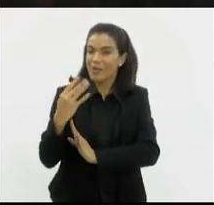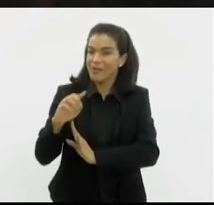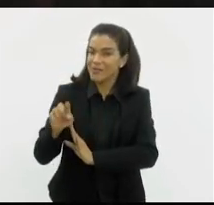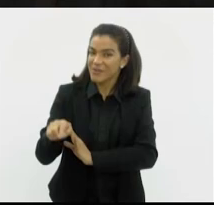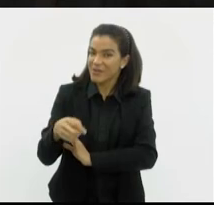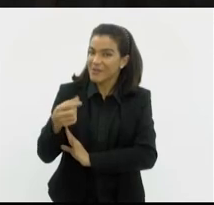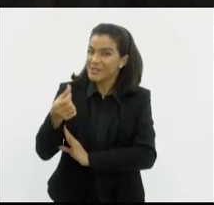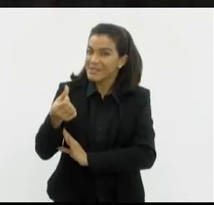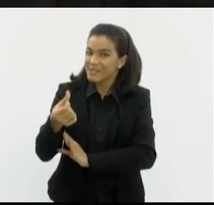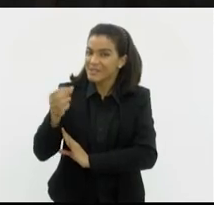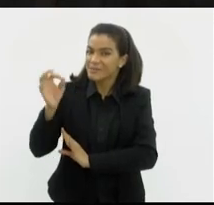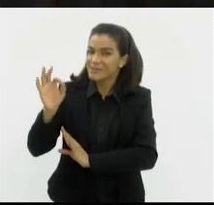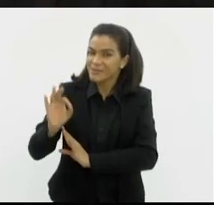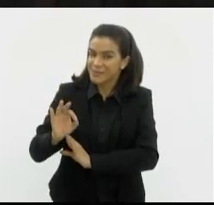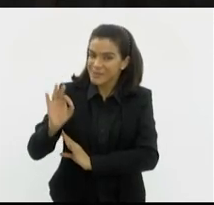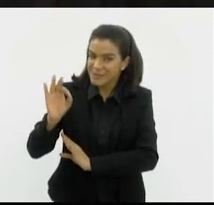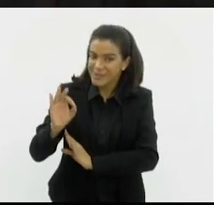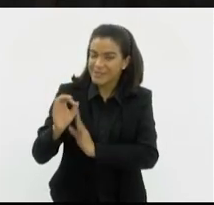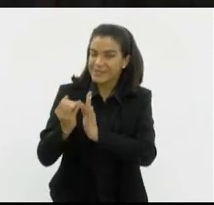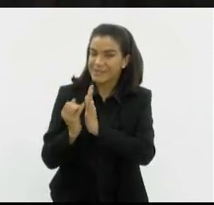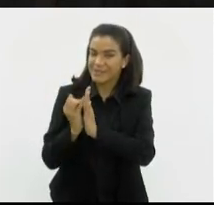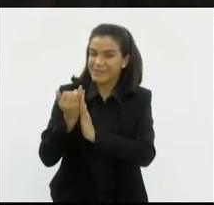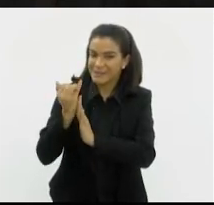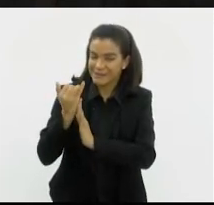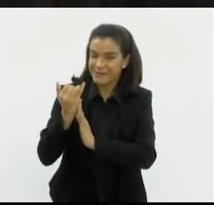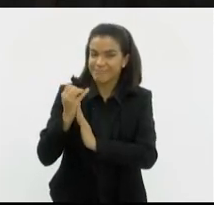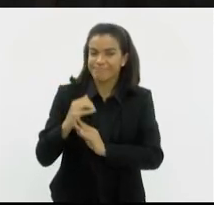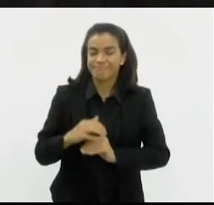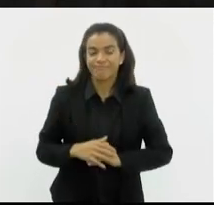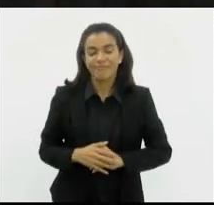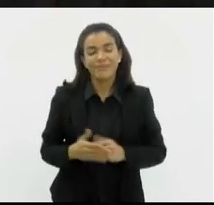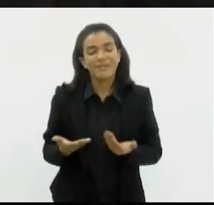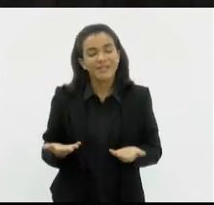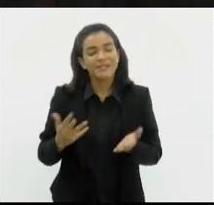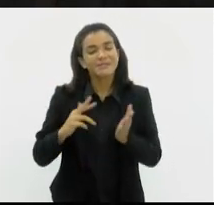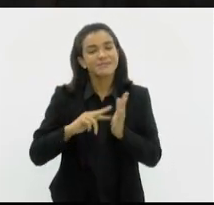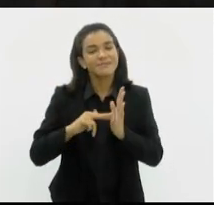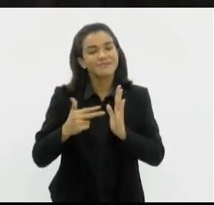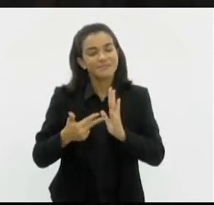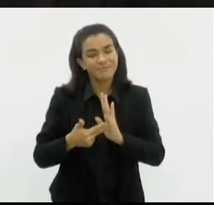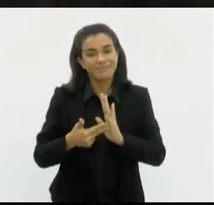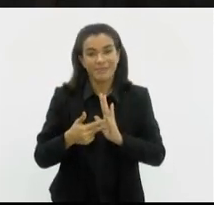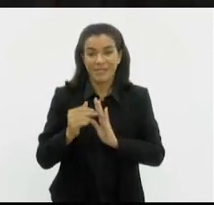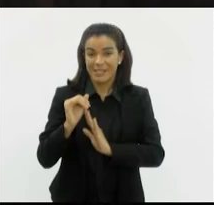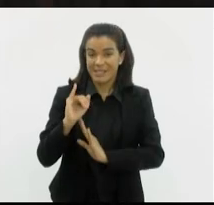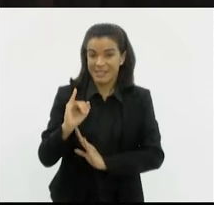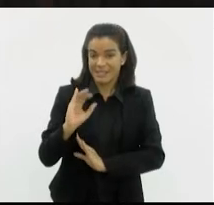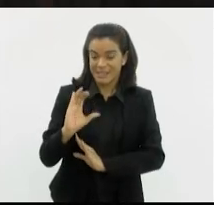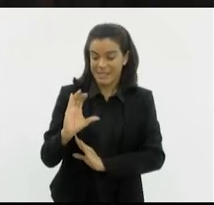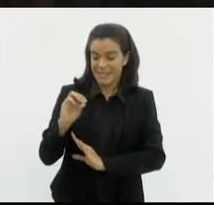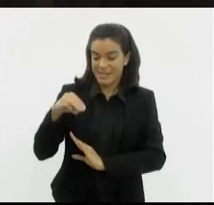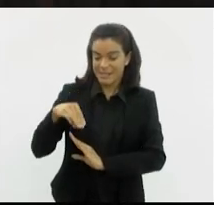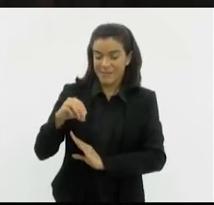4,6% de inflação. Então, diríamos que o ICMS,